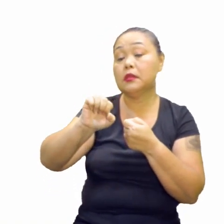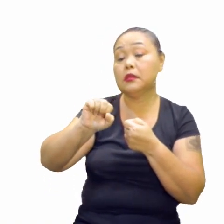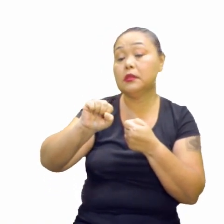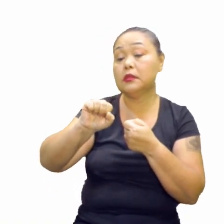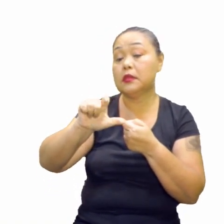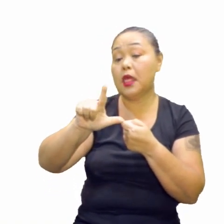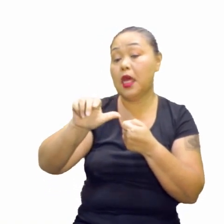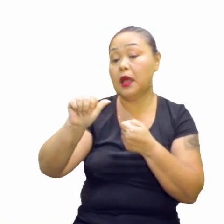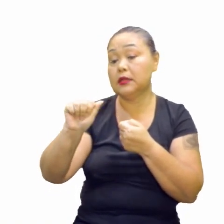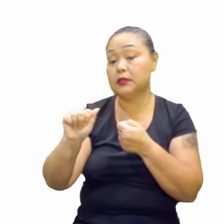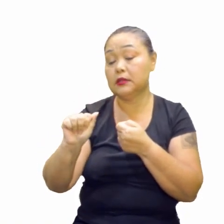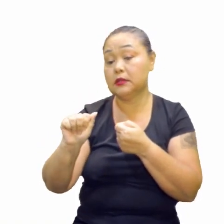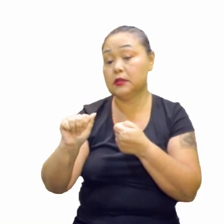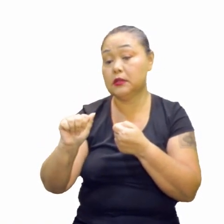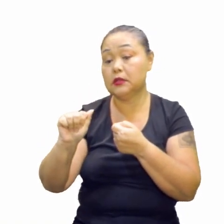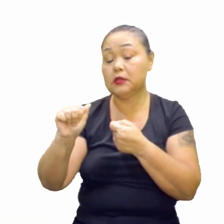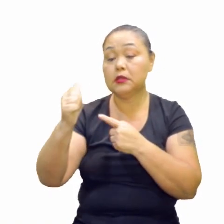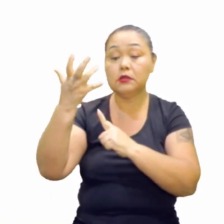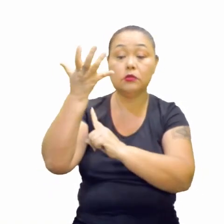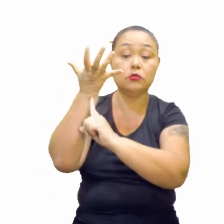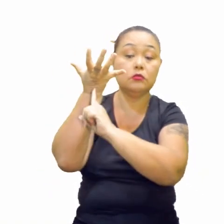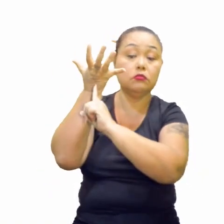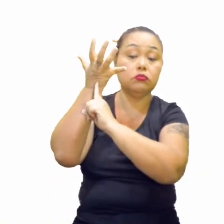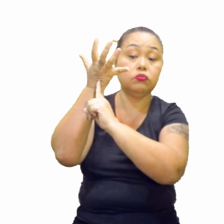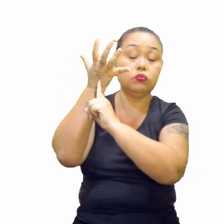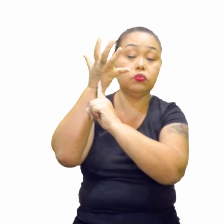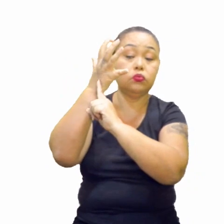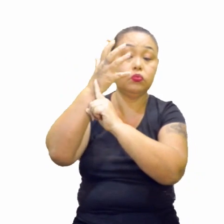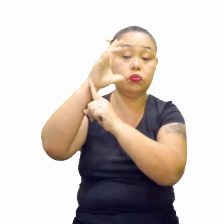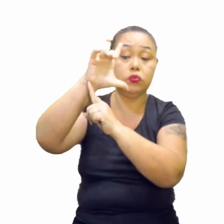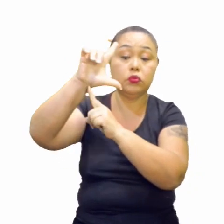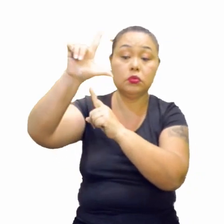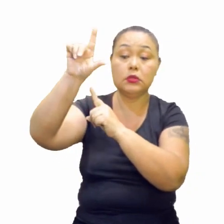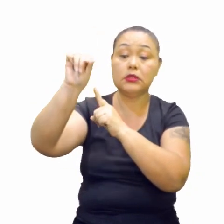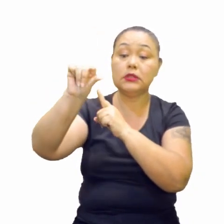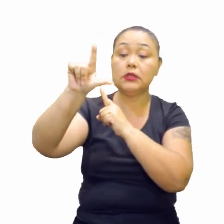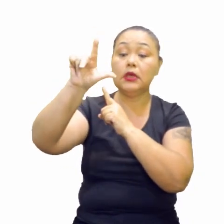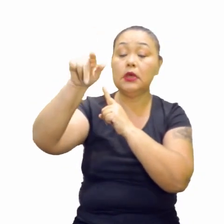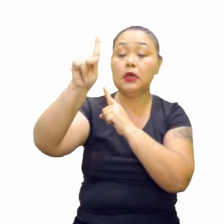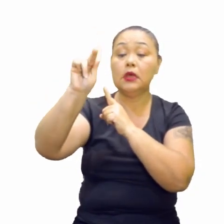do satélite Starlink e de outras empresas.